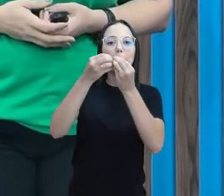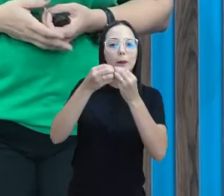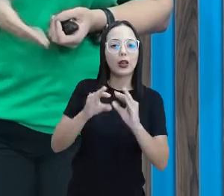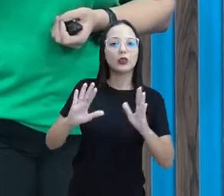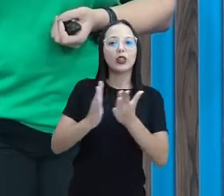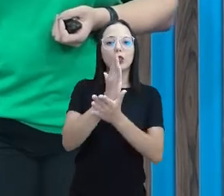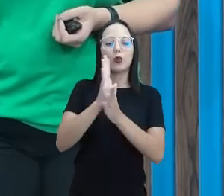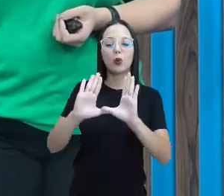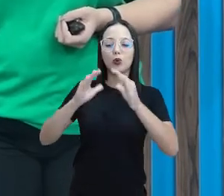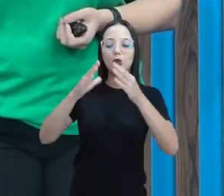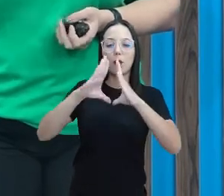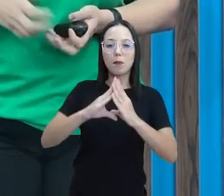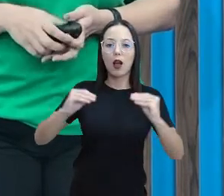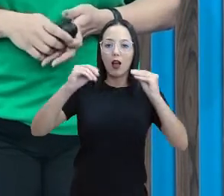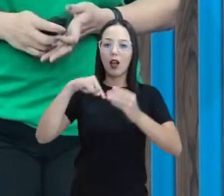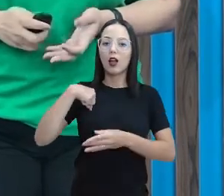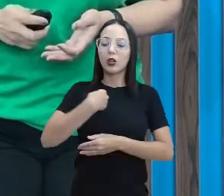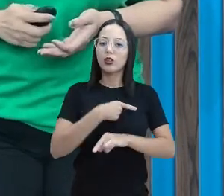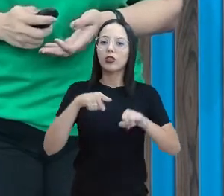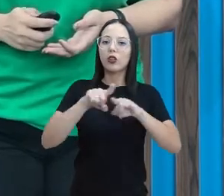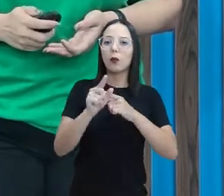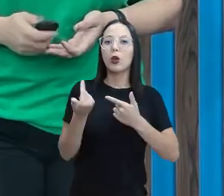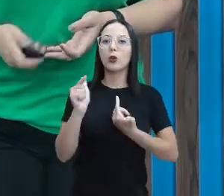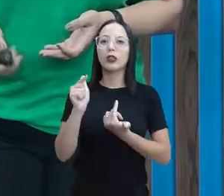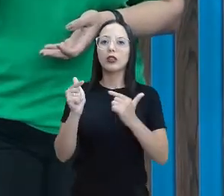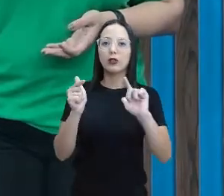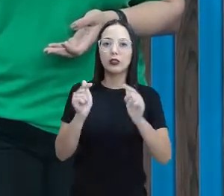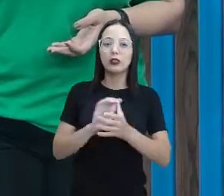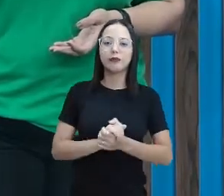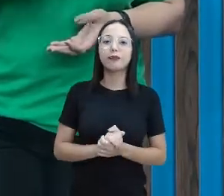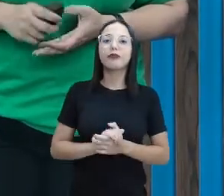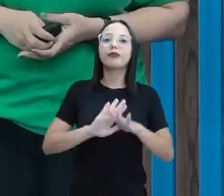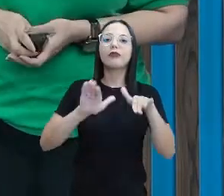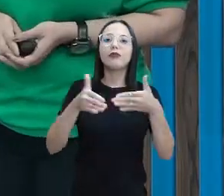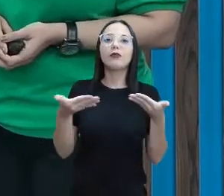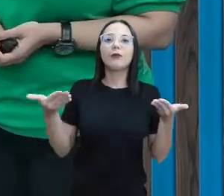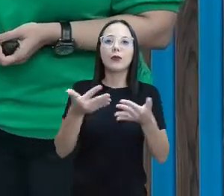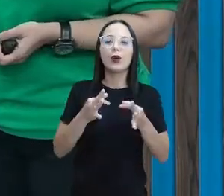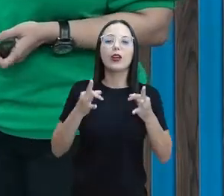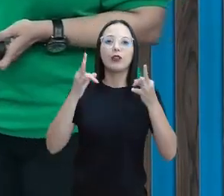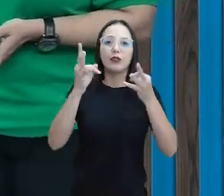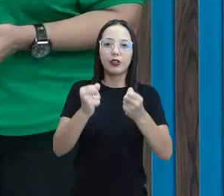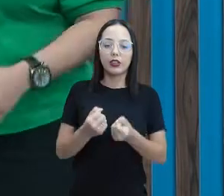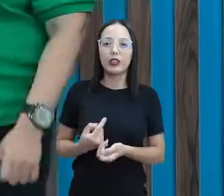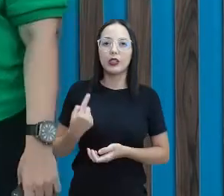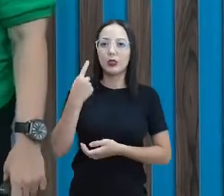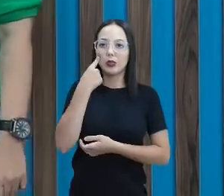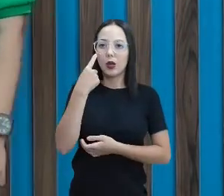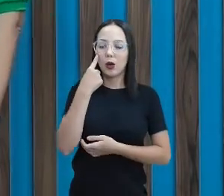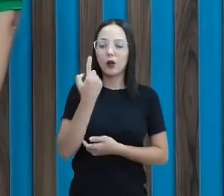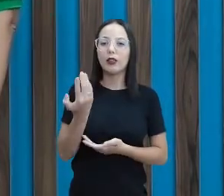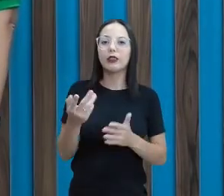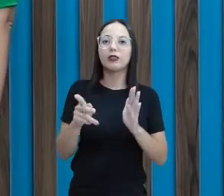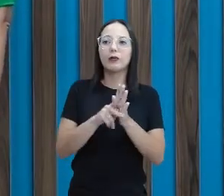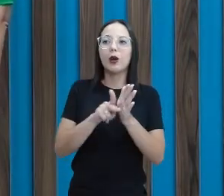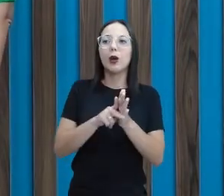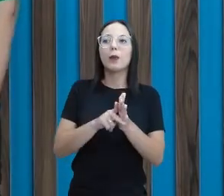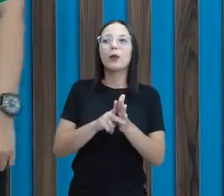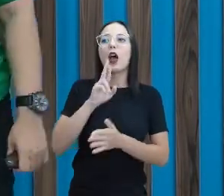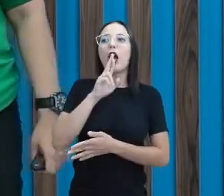determinadas espécies, não só a nossa, como outras, tá certo? Então, para a gente terminar aqui, ó, a